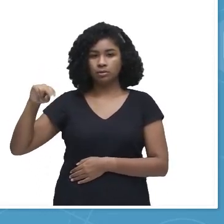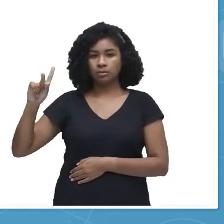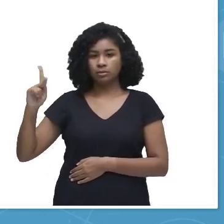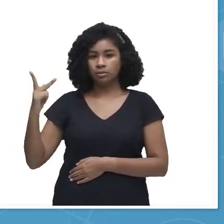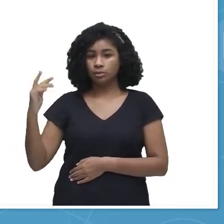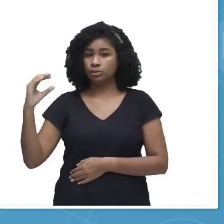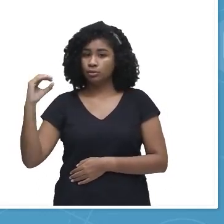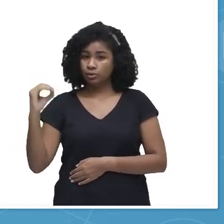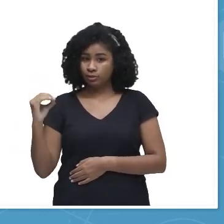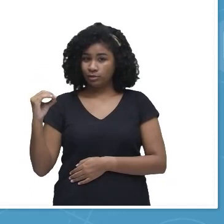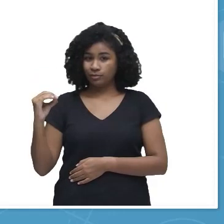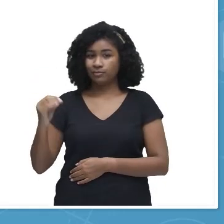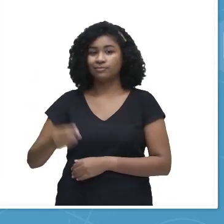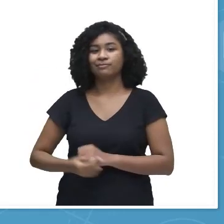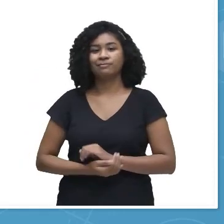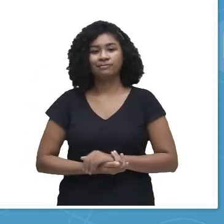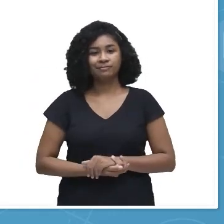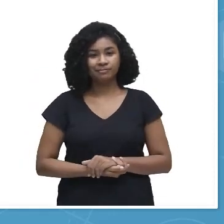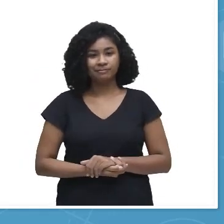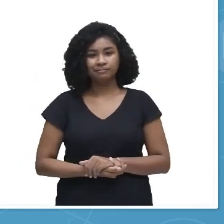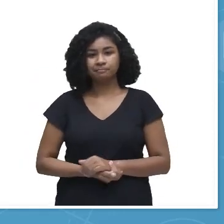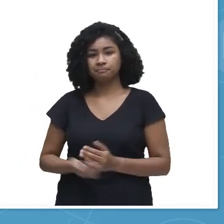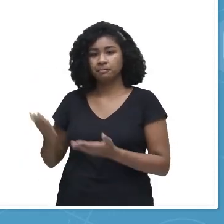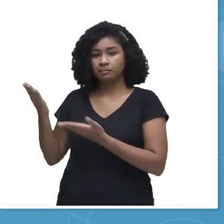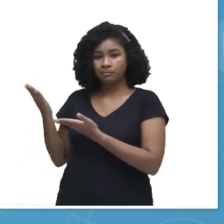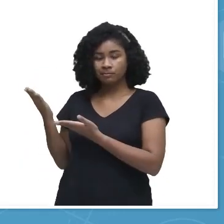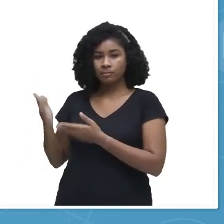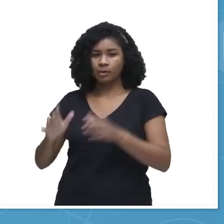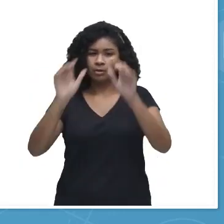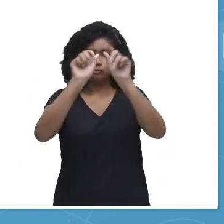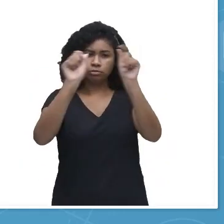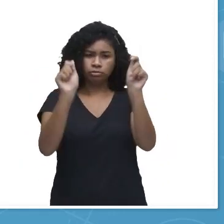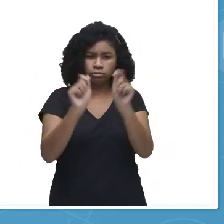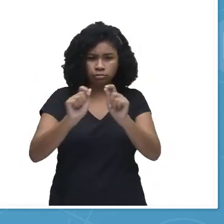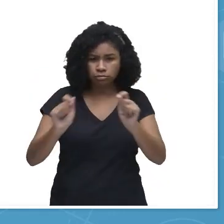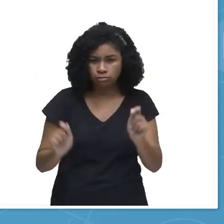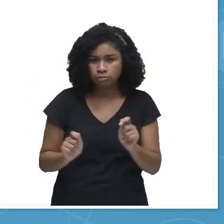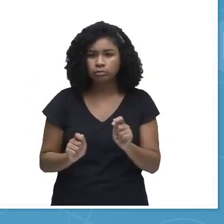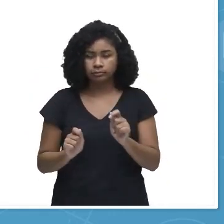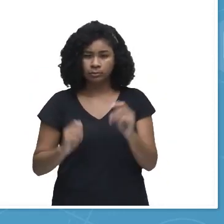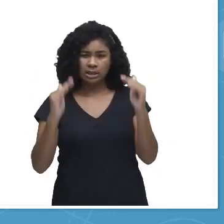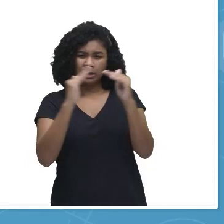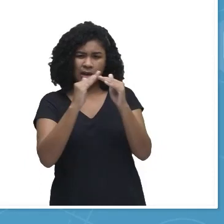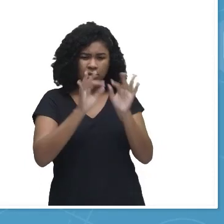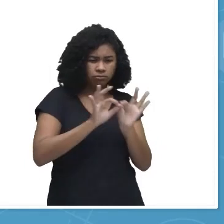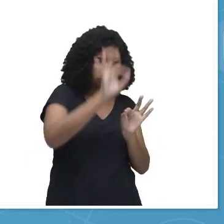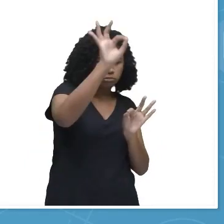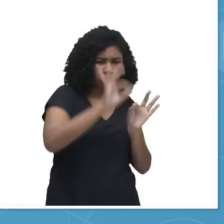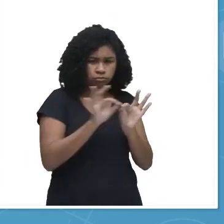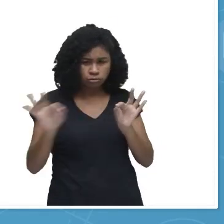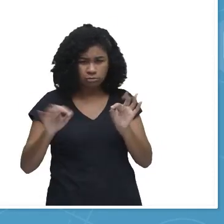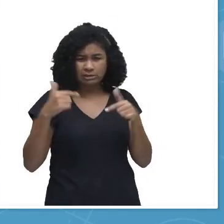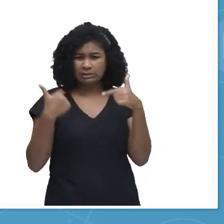arquiteto Aleijadinho, de nome Antônio Francisco Lisboa, mais conhecido como Aleijadinho.